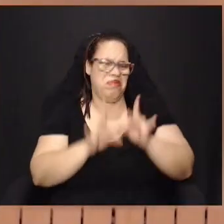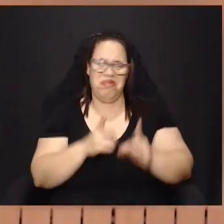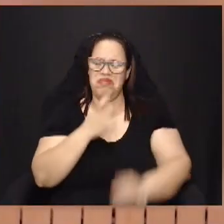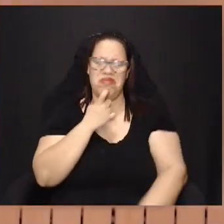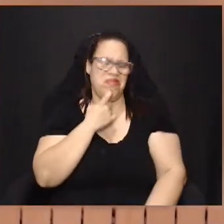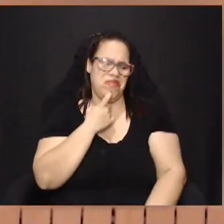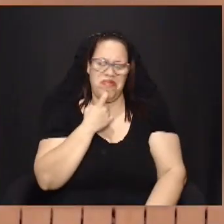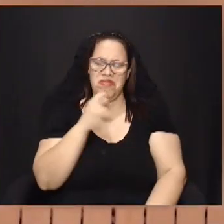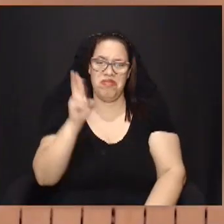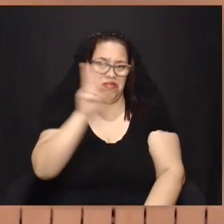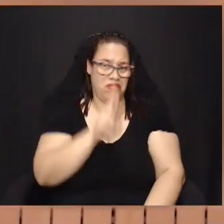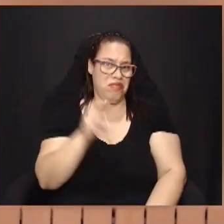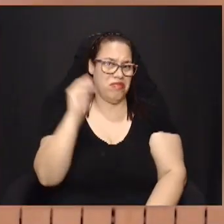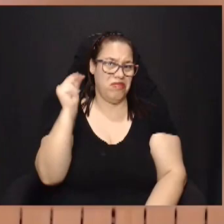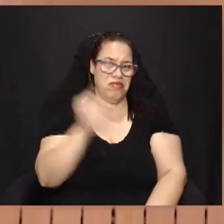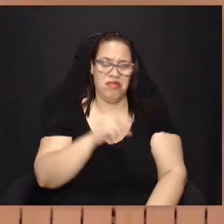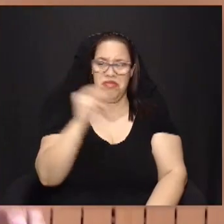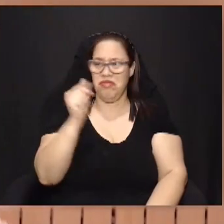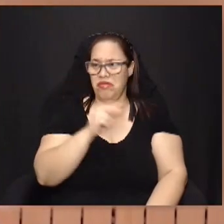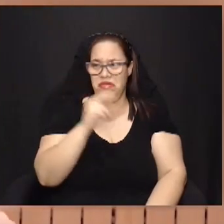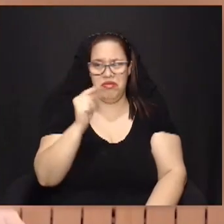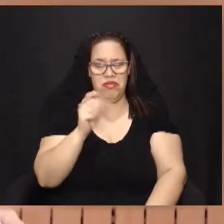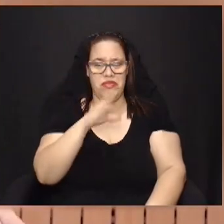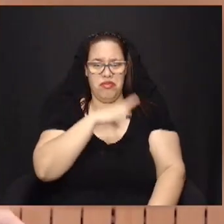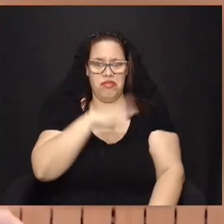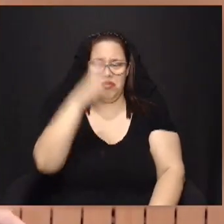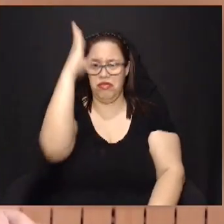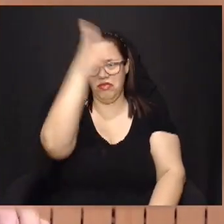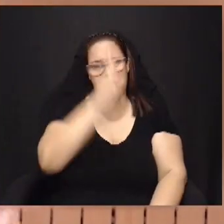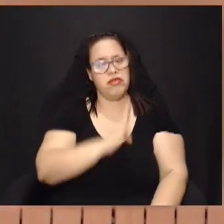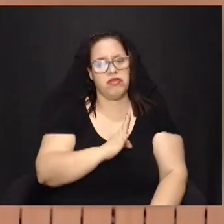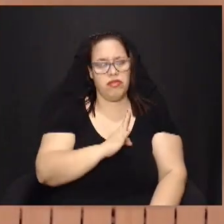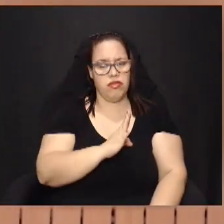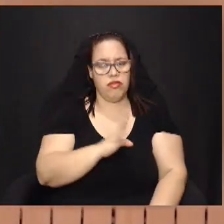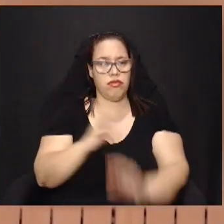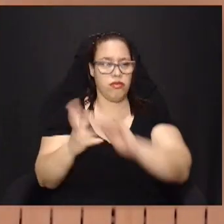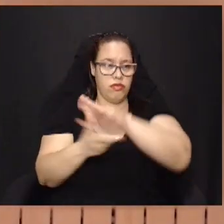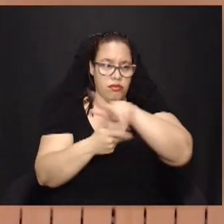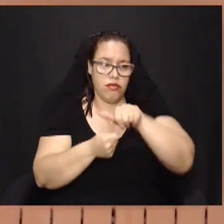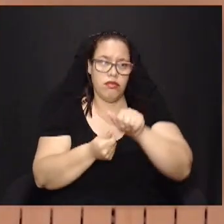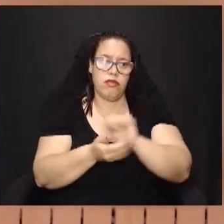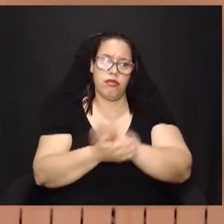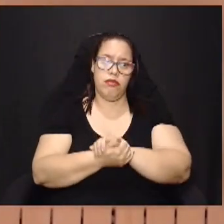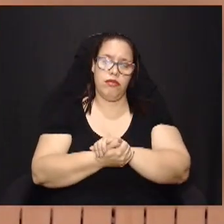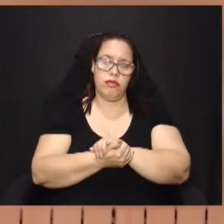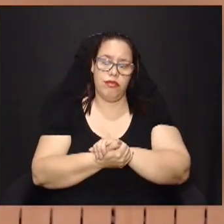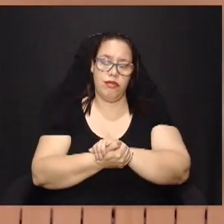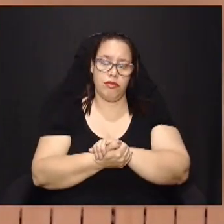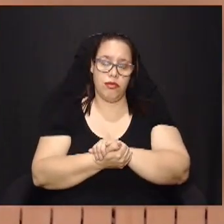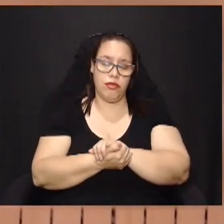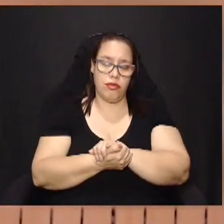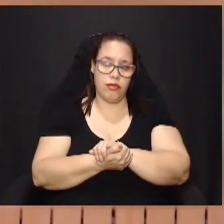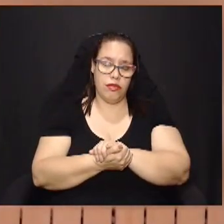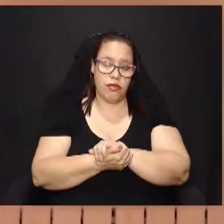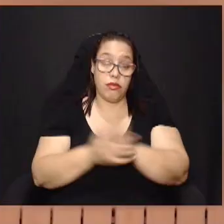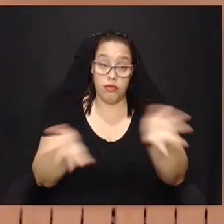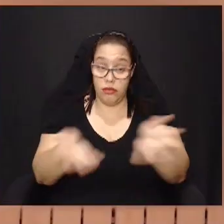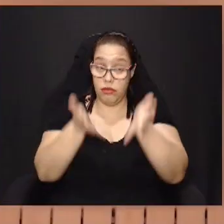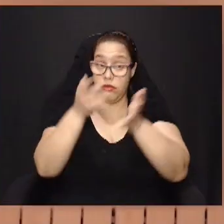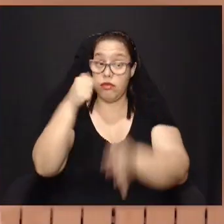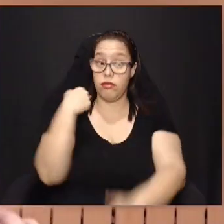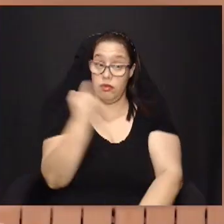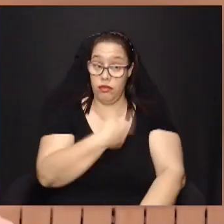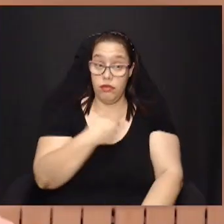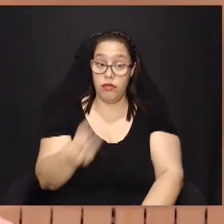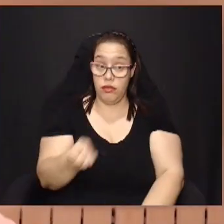já pela grande maioria das cidades do Brasil e do mundo. Então, é uma iniciativa que inova,